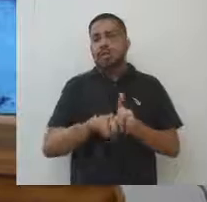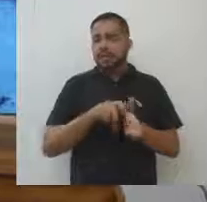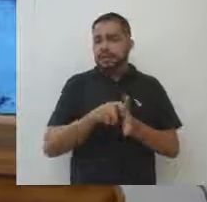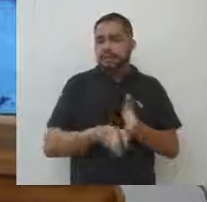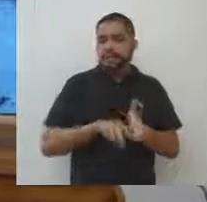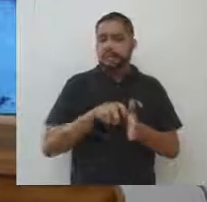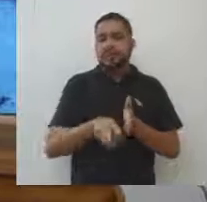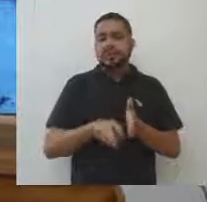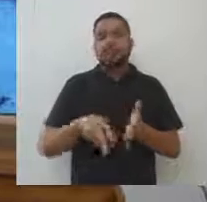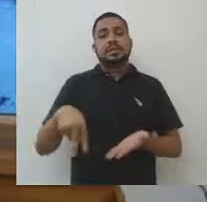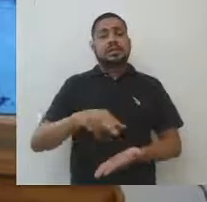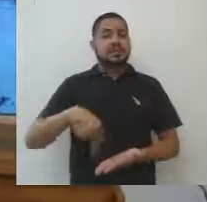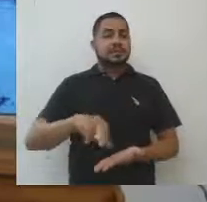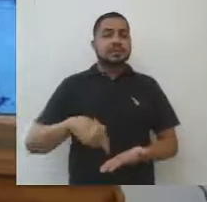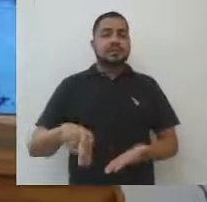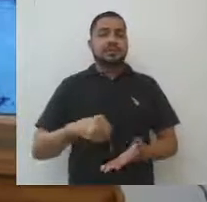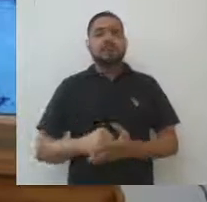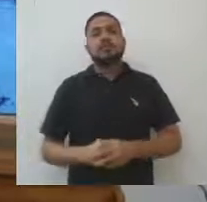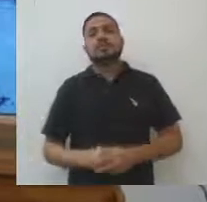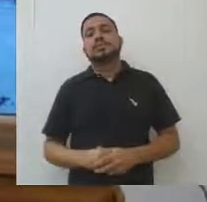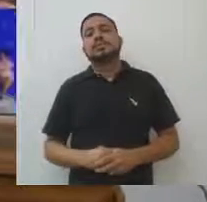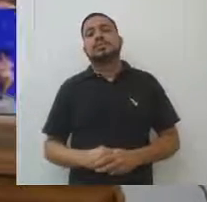rodas dançando, né?